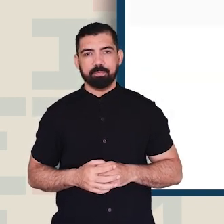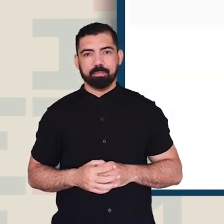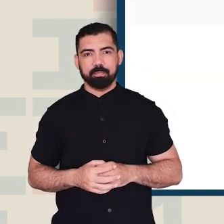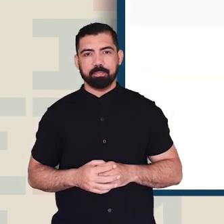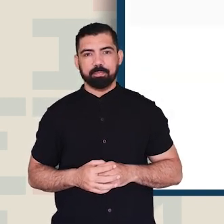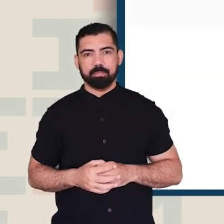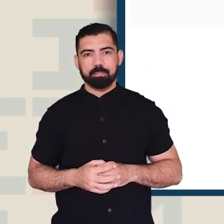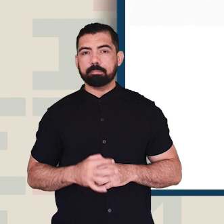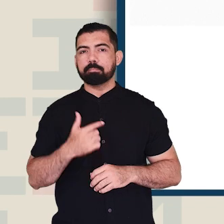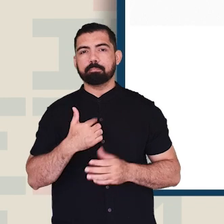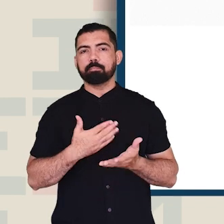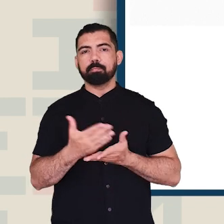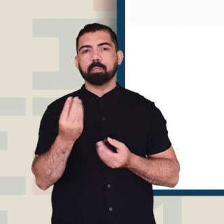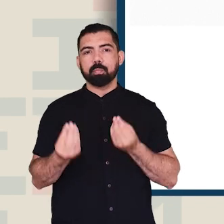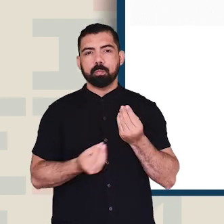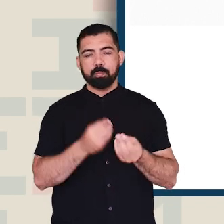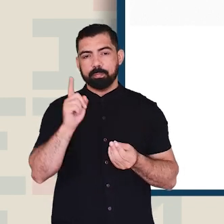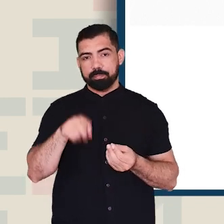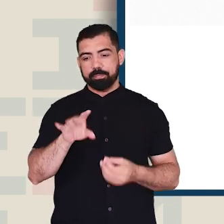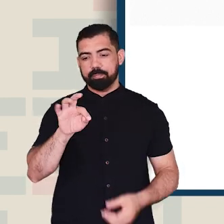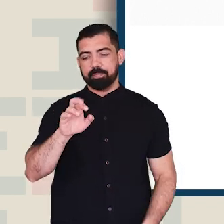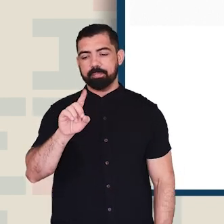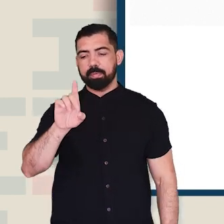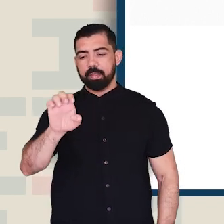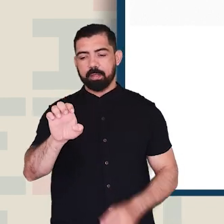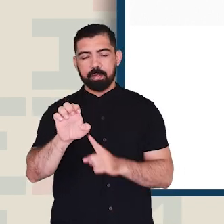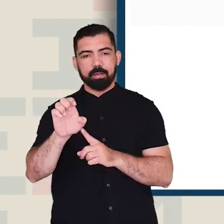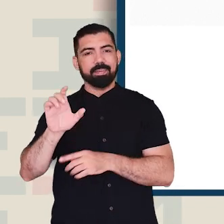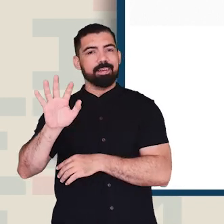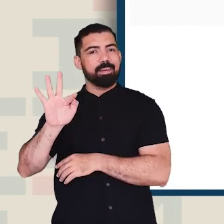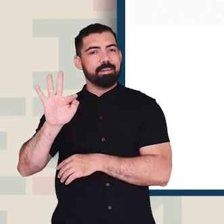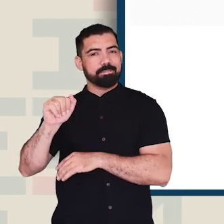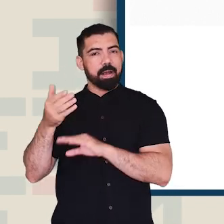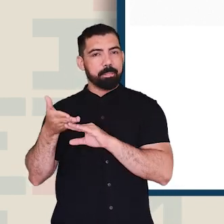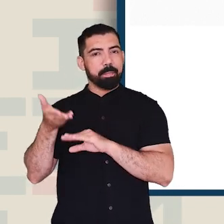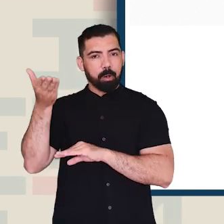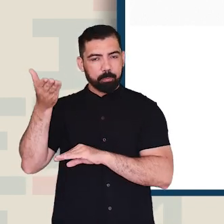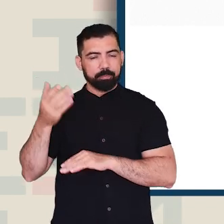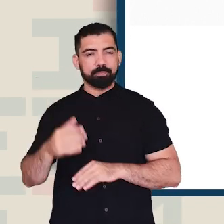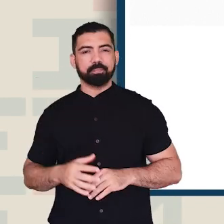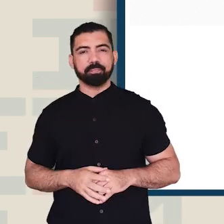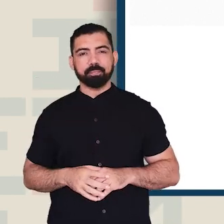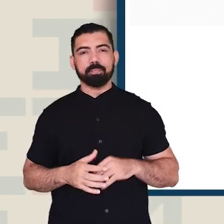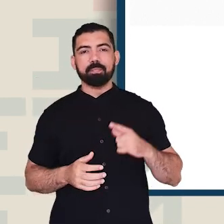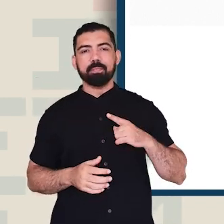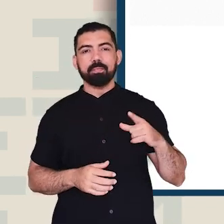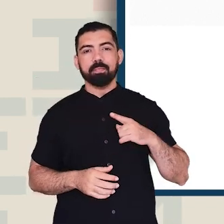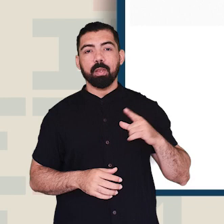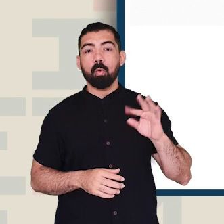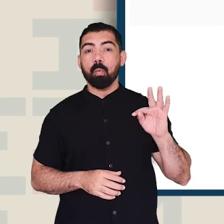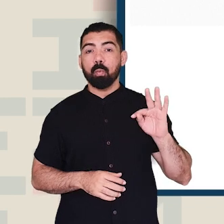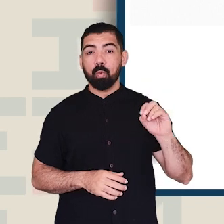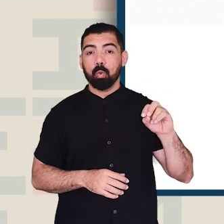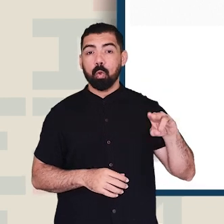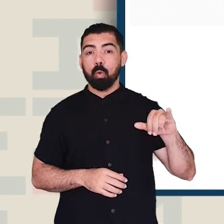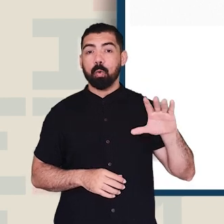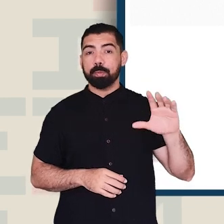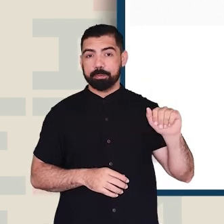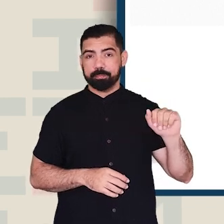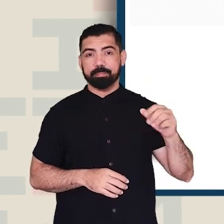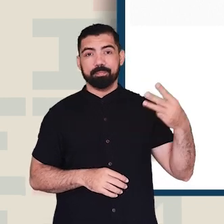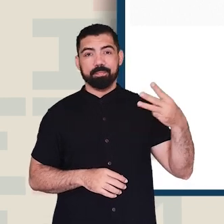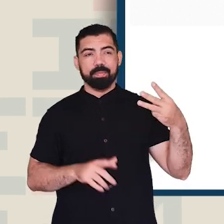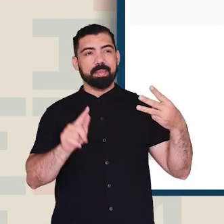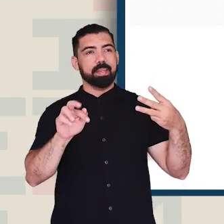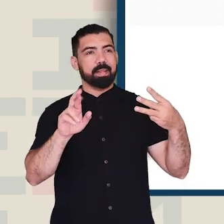Então, eu parti aqui, gente, da tríade de Fá maior, certo? Ou seja, lembrando que ele tem a tônica, o terceiro grau,